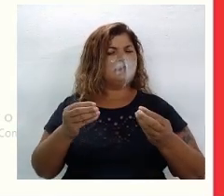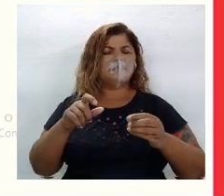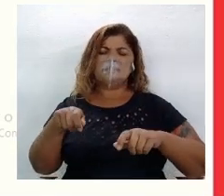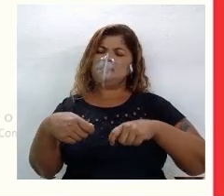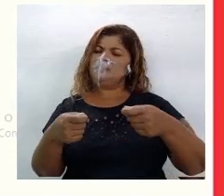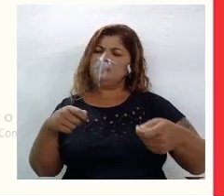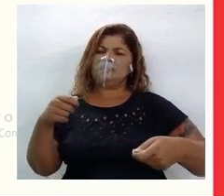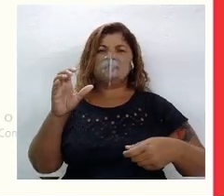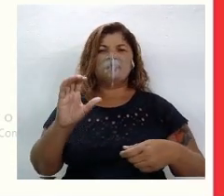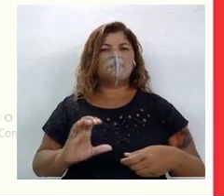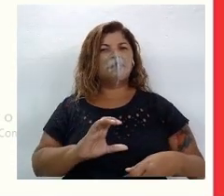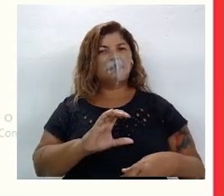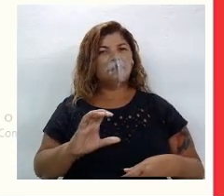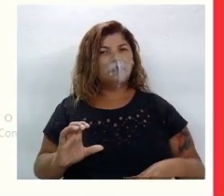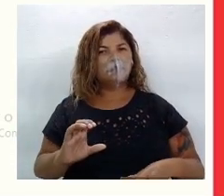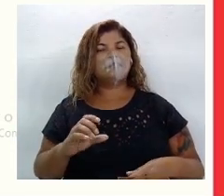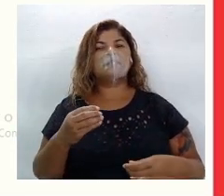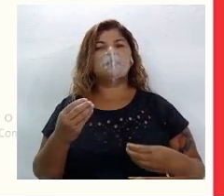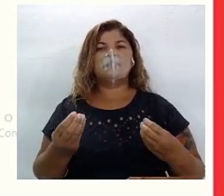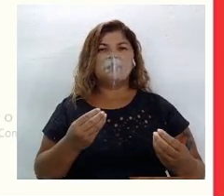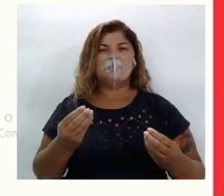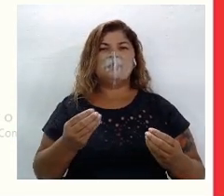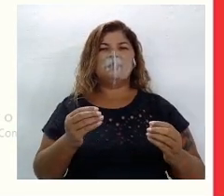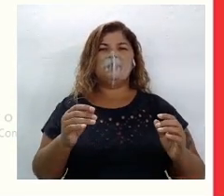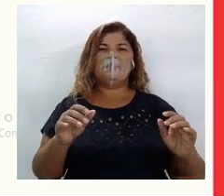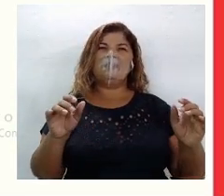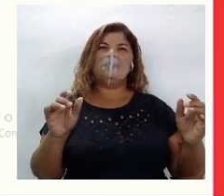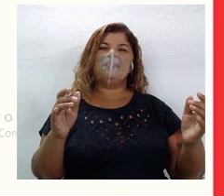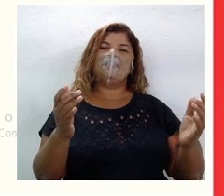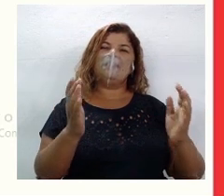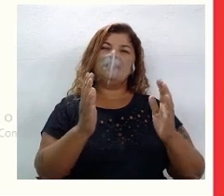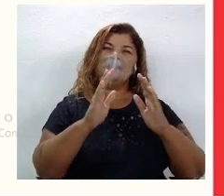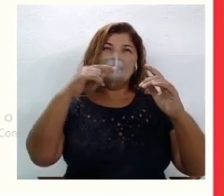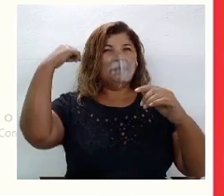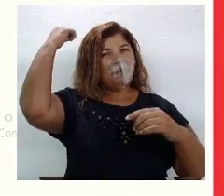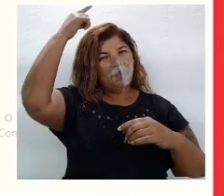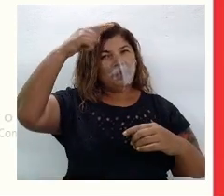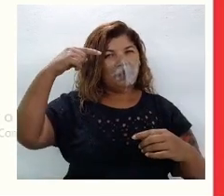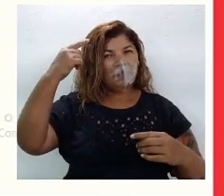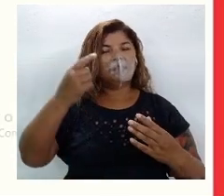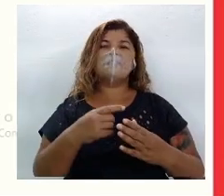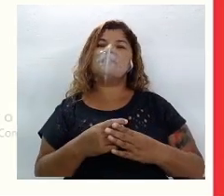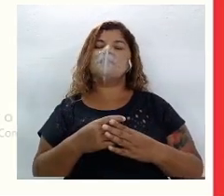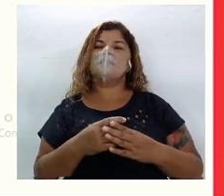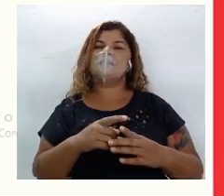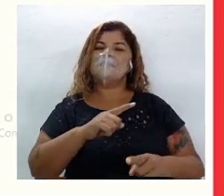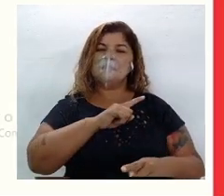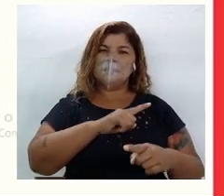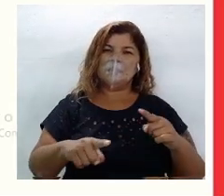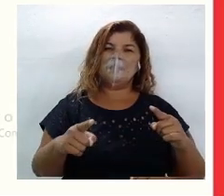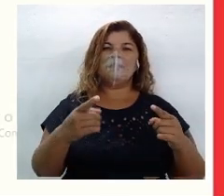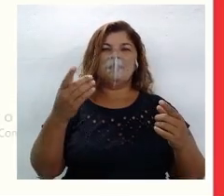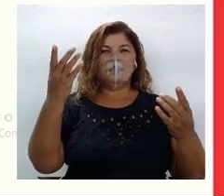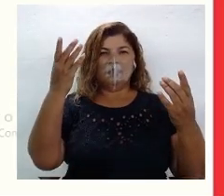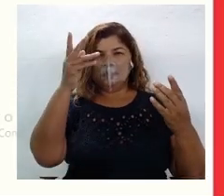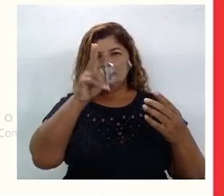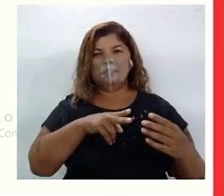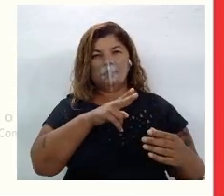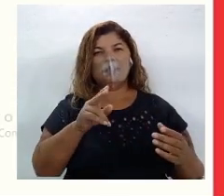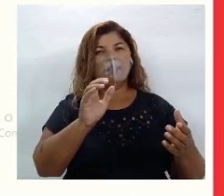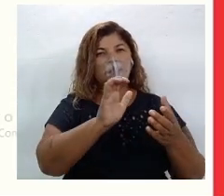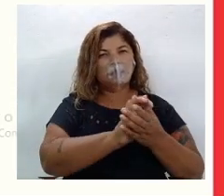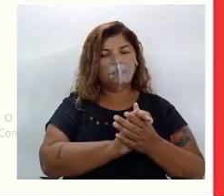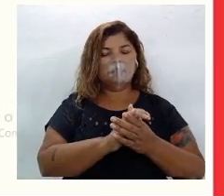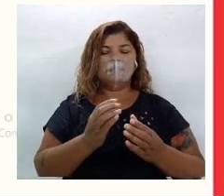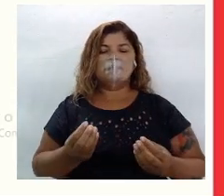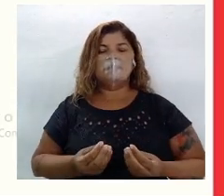princípios católicos como a veneração de imagens, o celibato clerical, as missas em